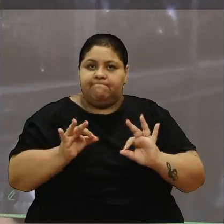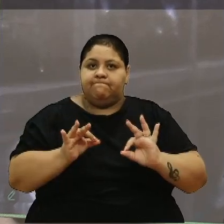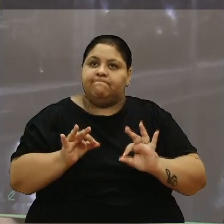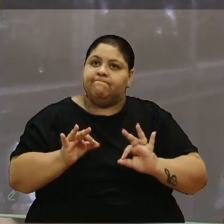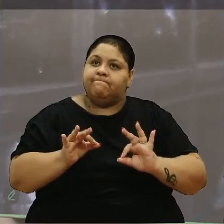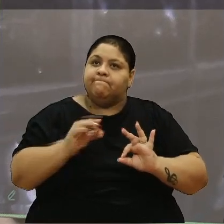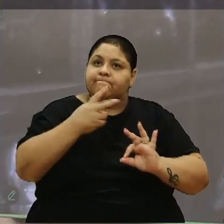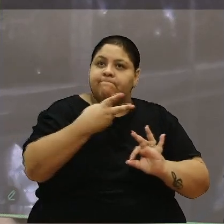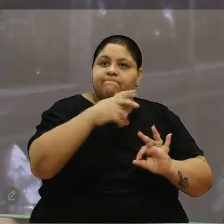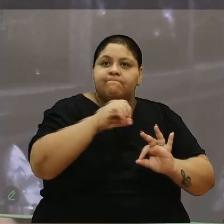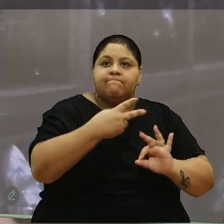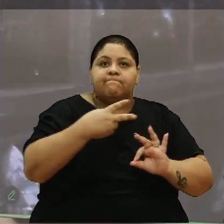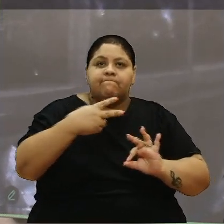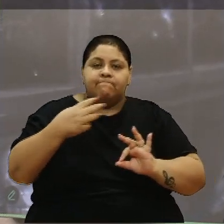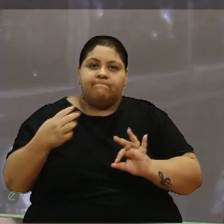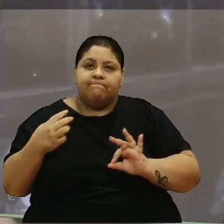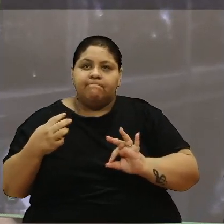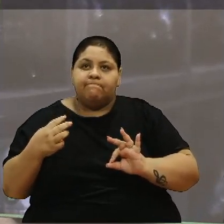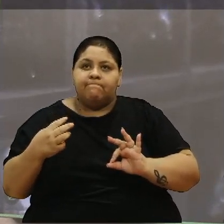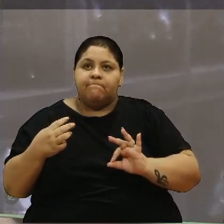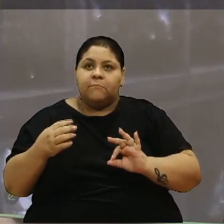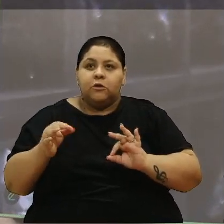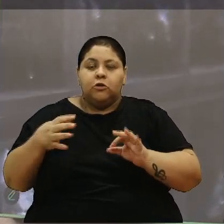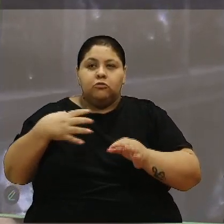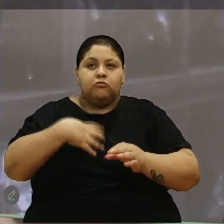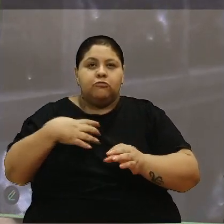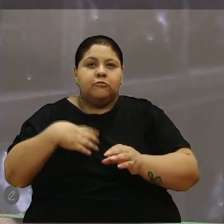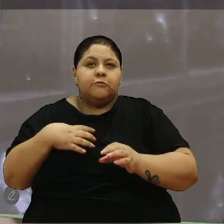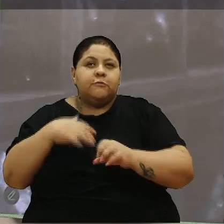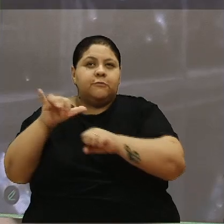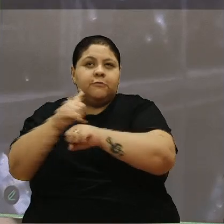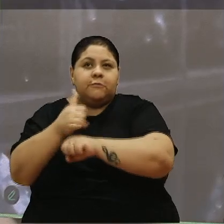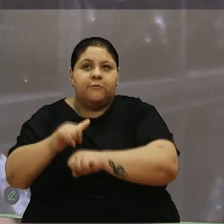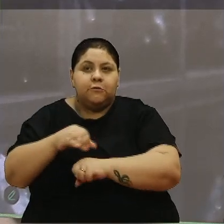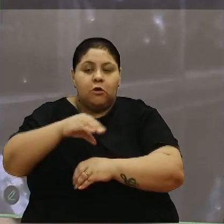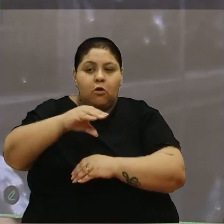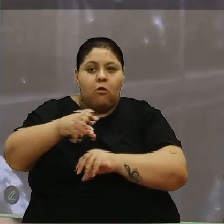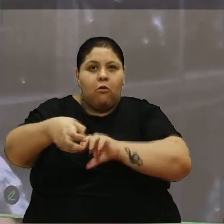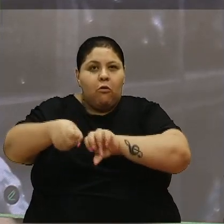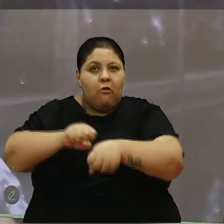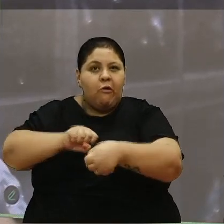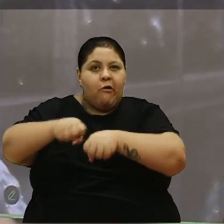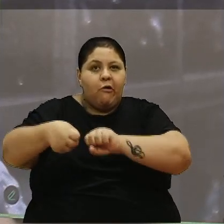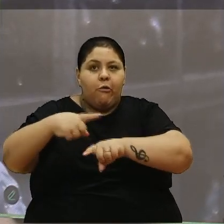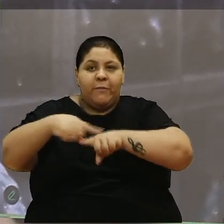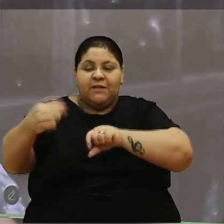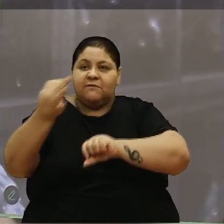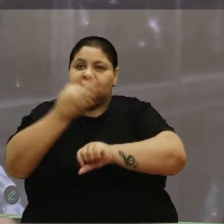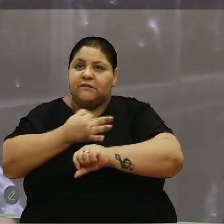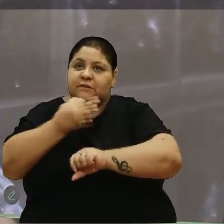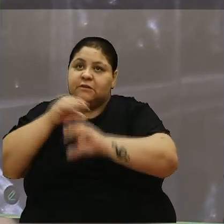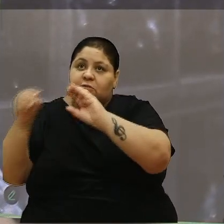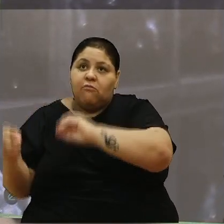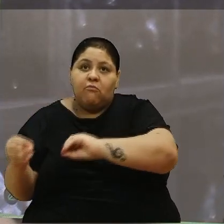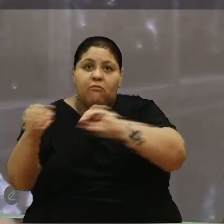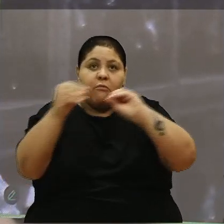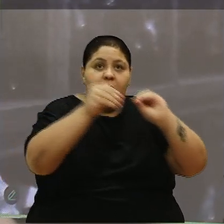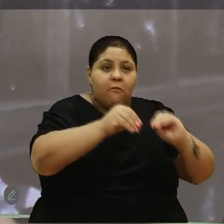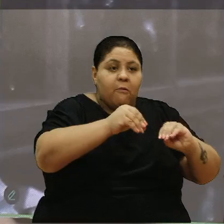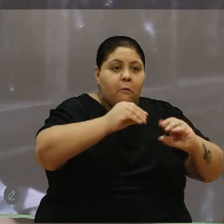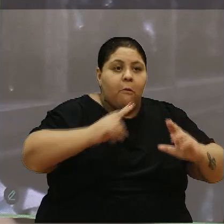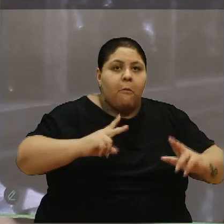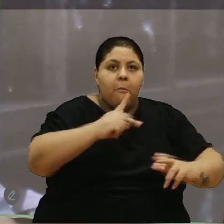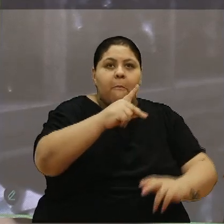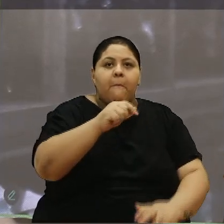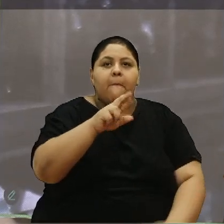Em 2023, em uma medida linear, produzimos borracha suficiente para sairmos de Caxias do Sul e irmos até Paris.